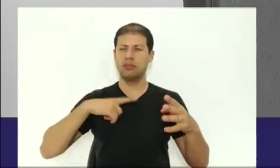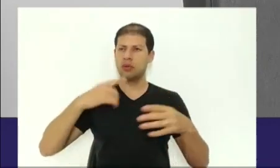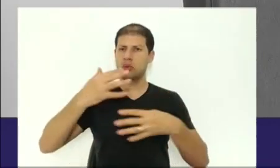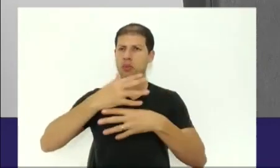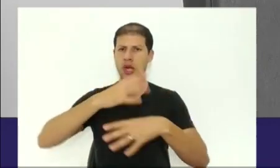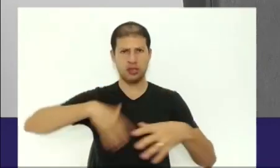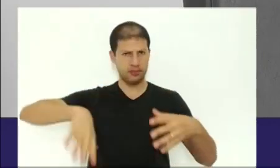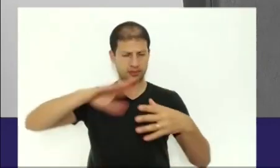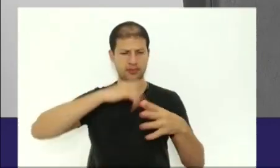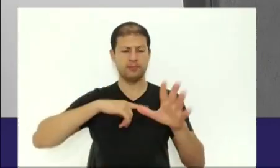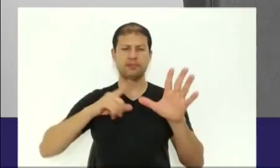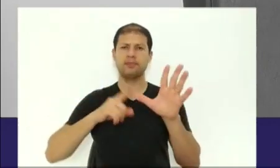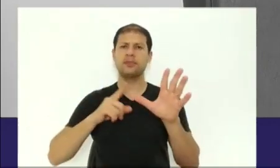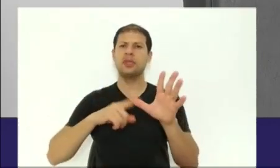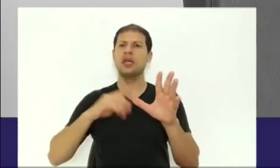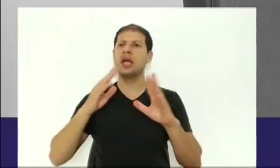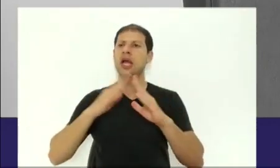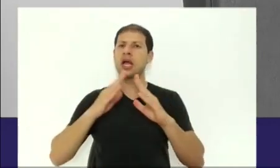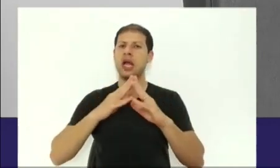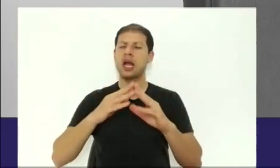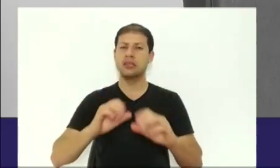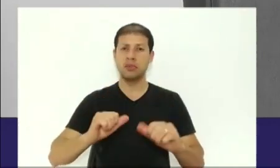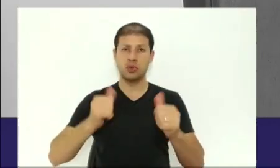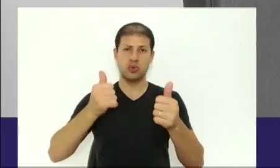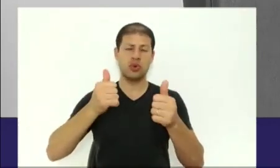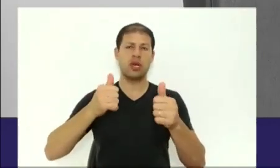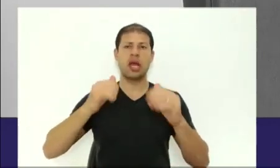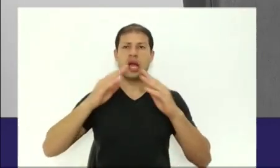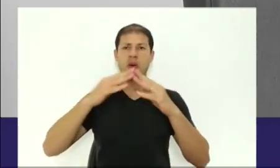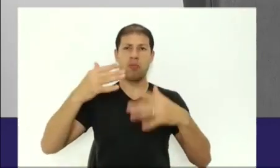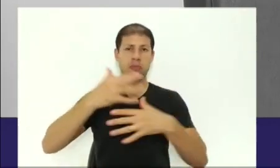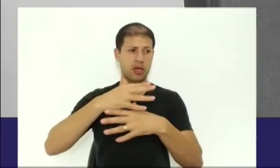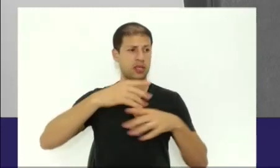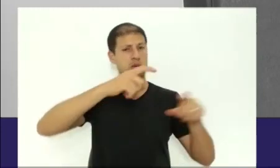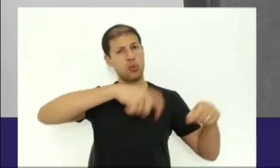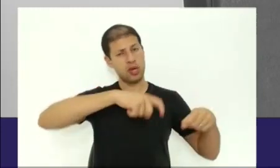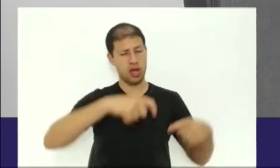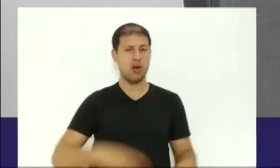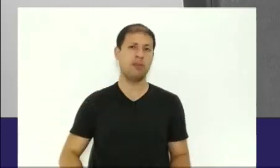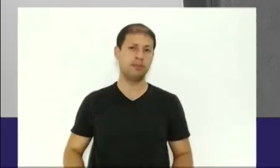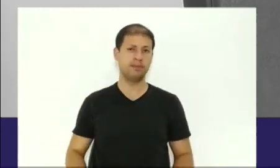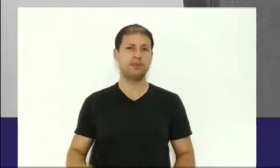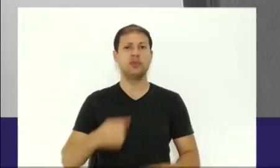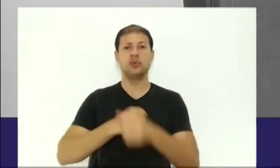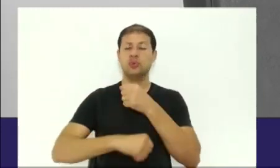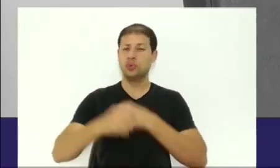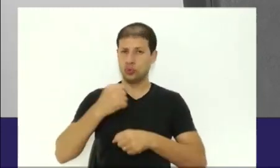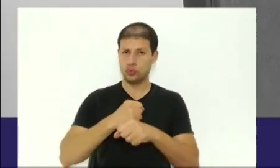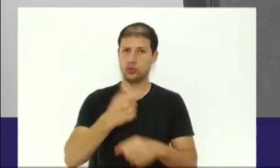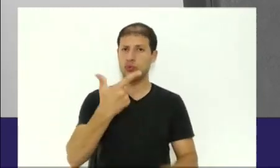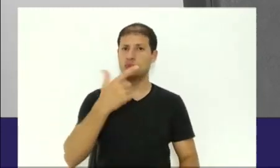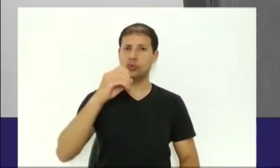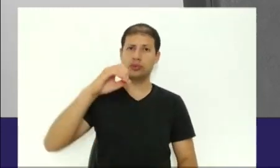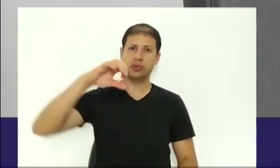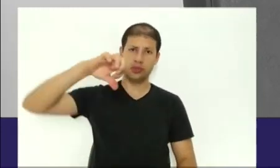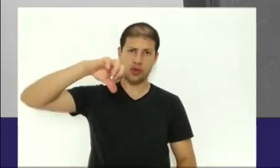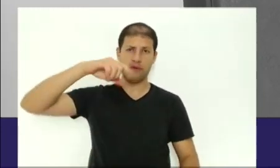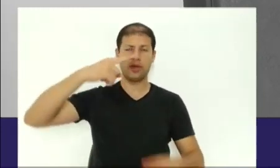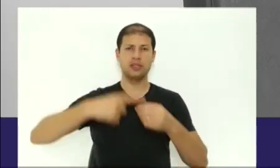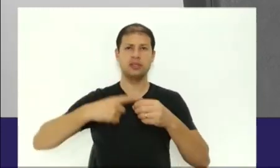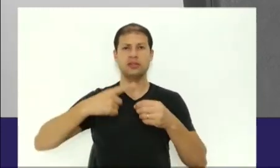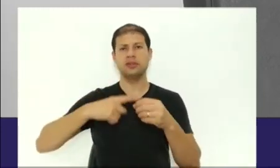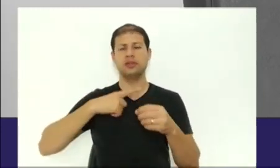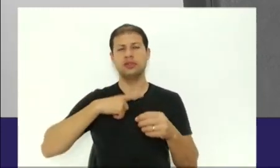Melhoria habitacional em áreas urbanas e rurais. Desde 2009, nosso município foi contemplado com